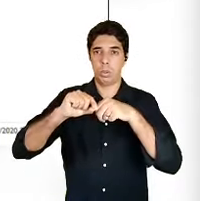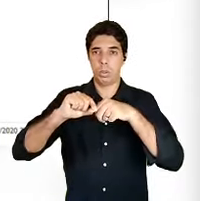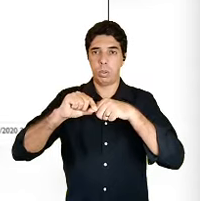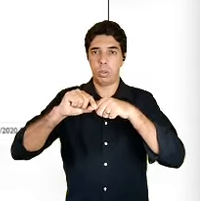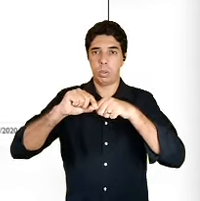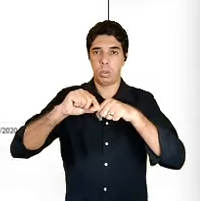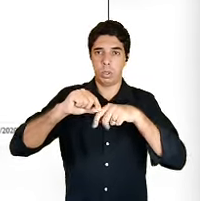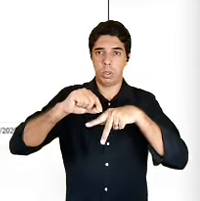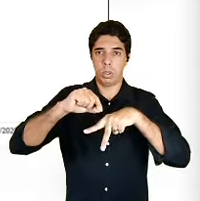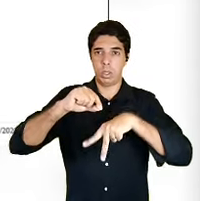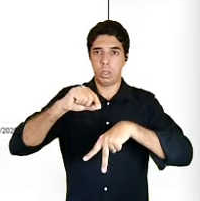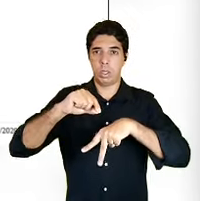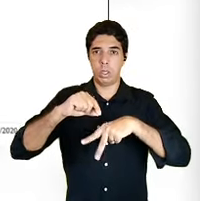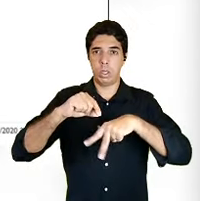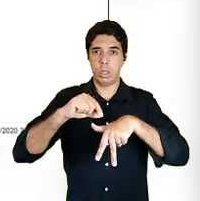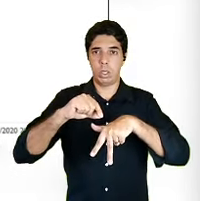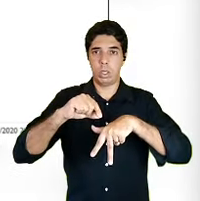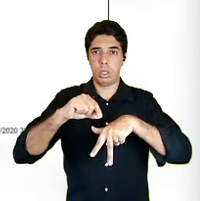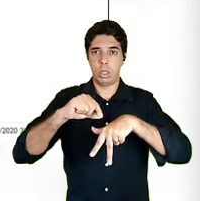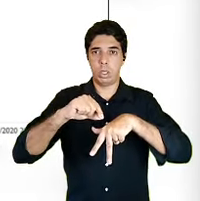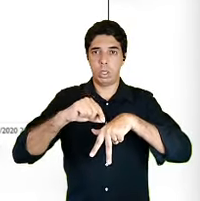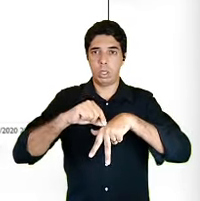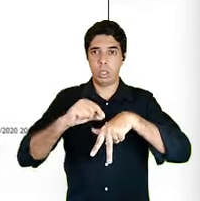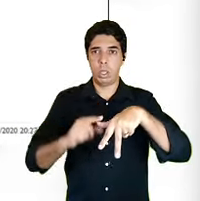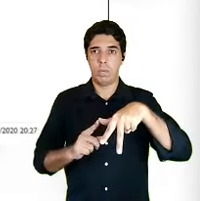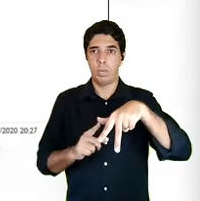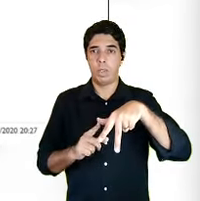nós temos como objetos três pontos, A, B e C,